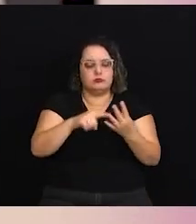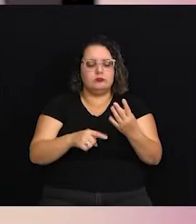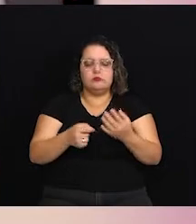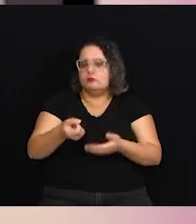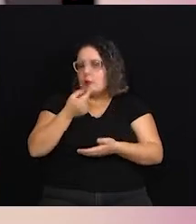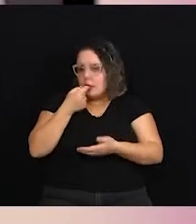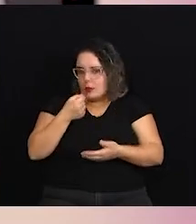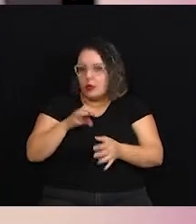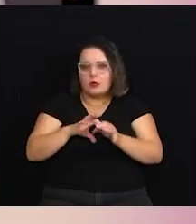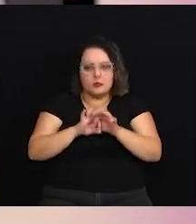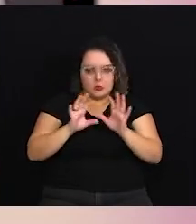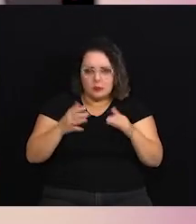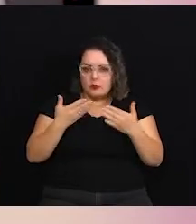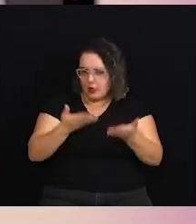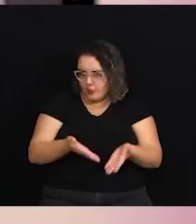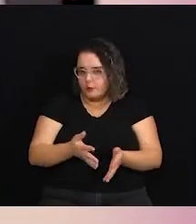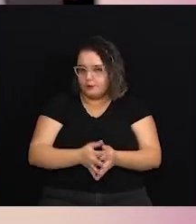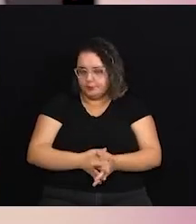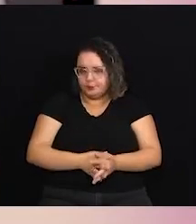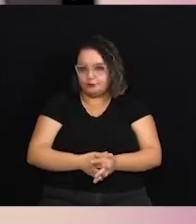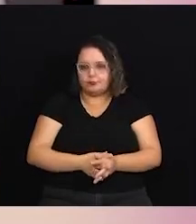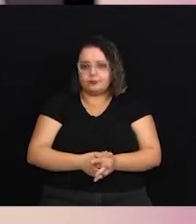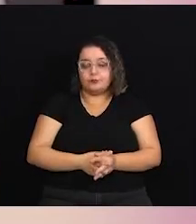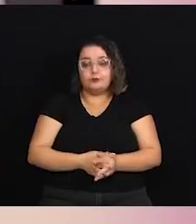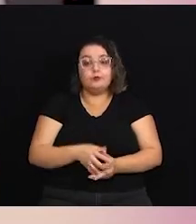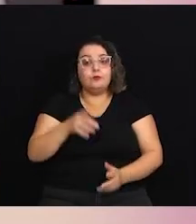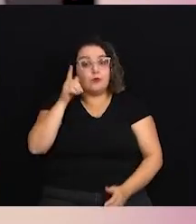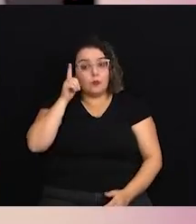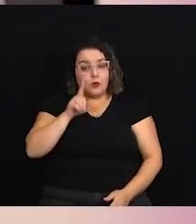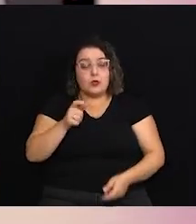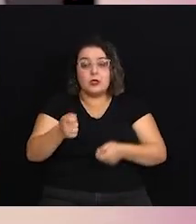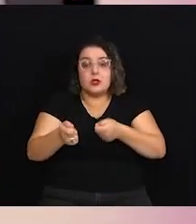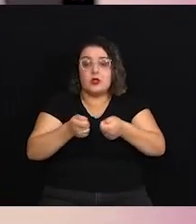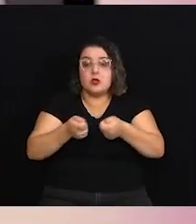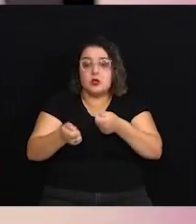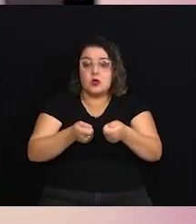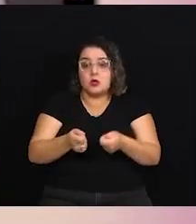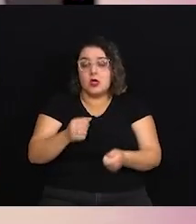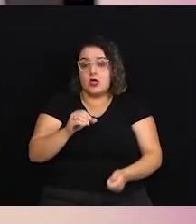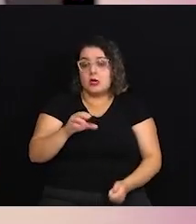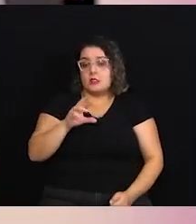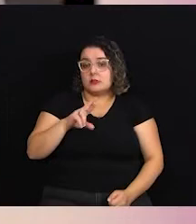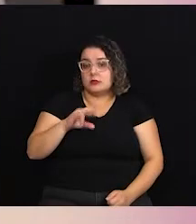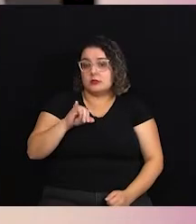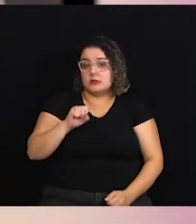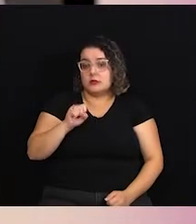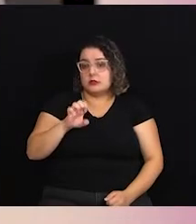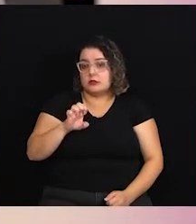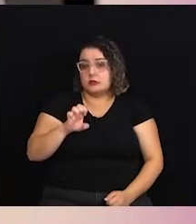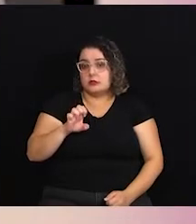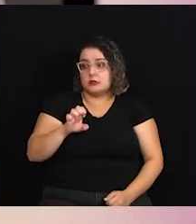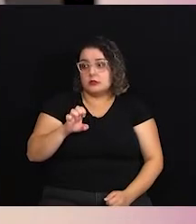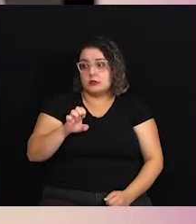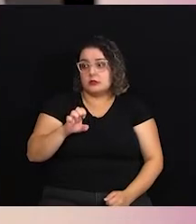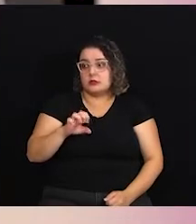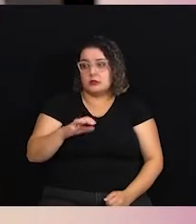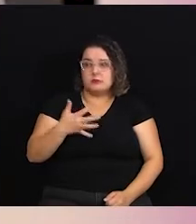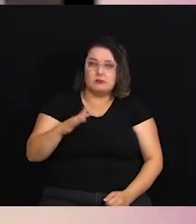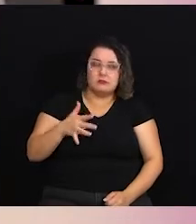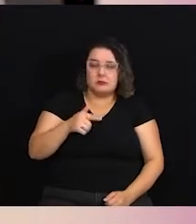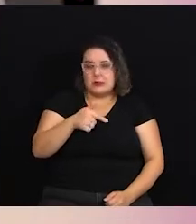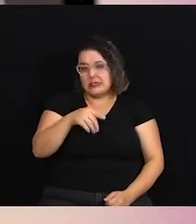medicações qualquer uma dessas quatro nós conseguimos controlar as crises e até